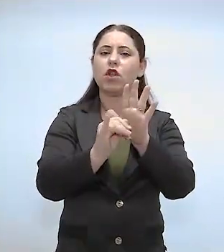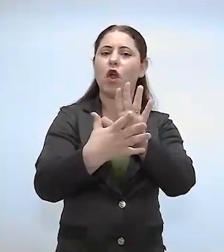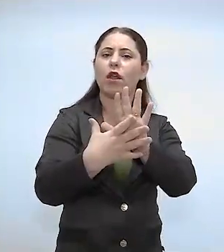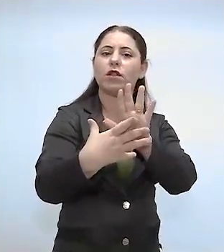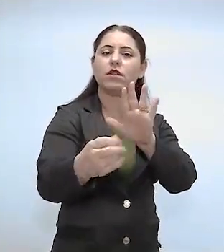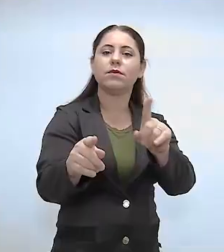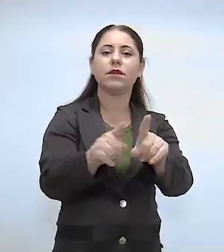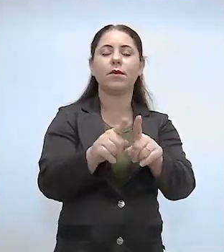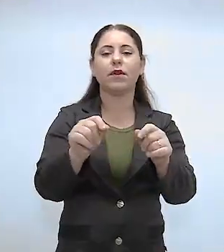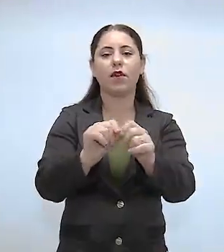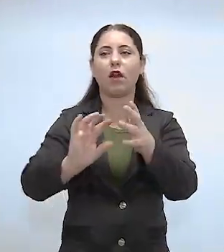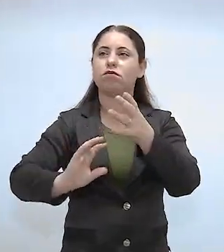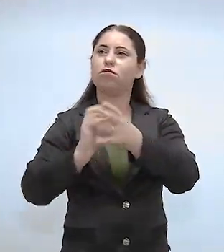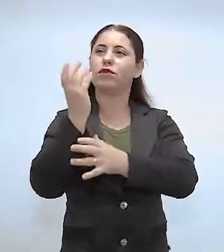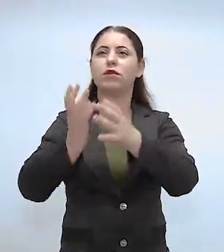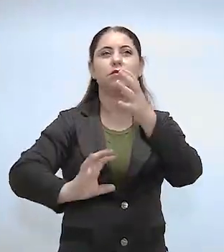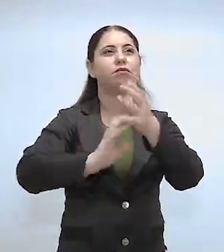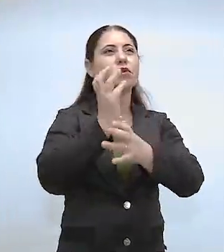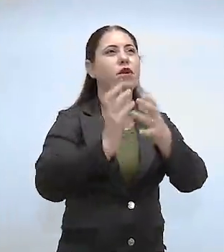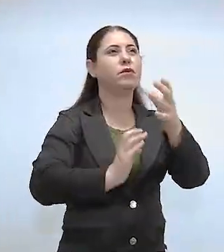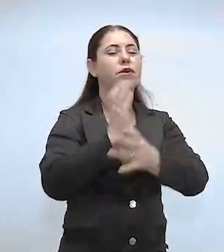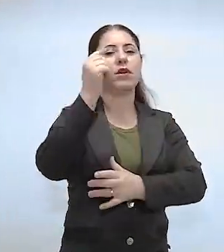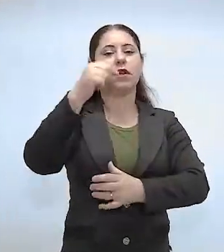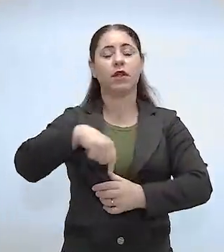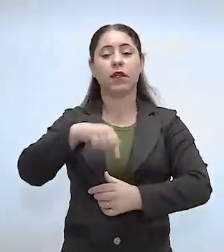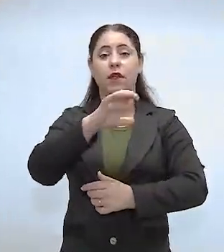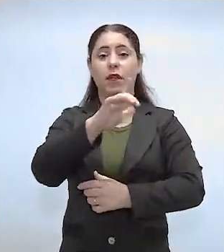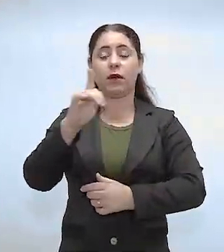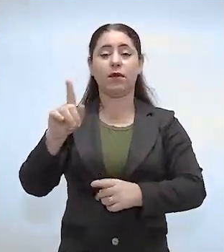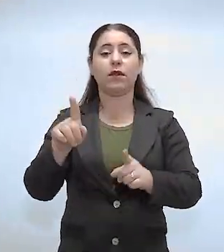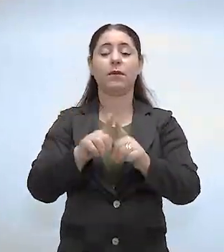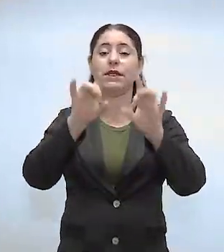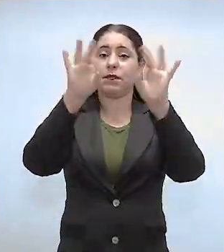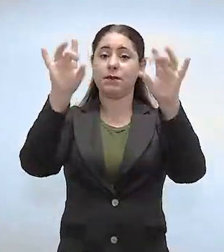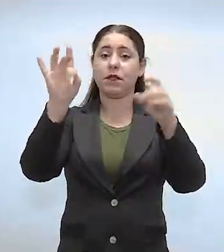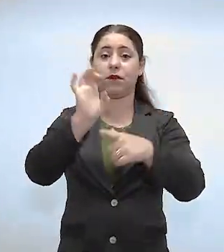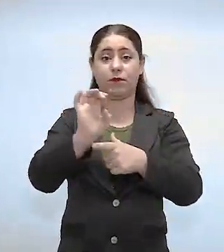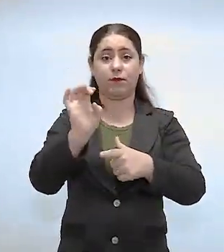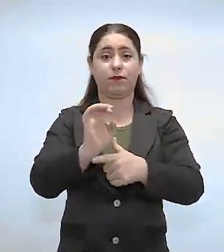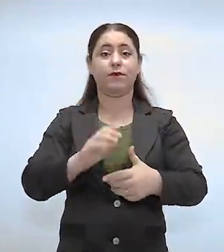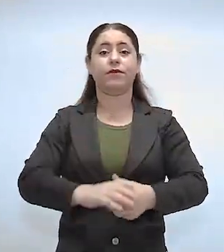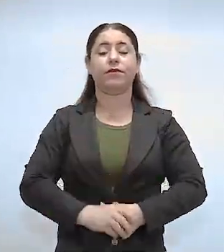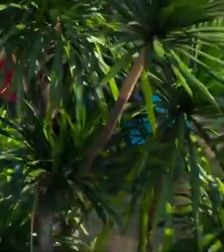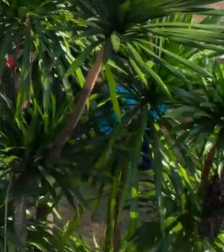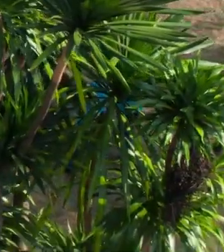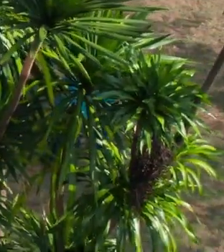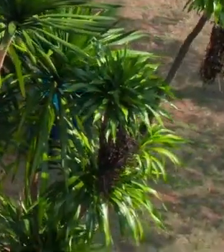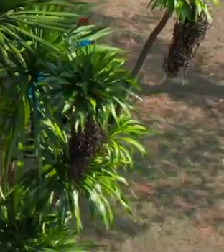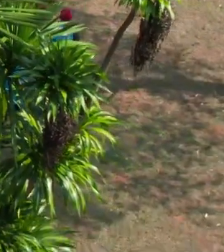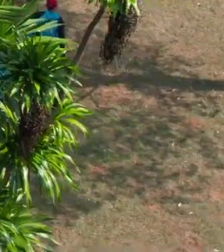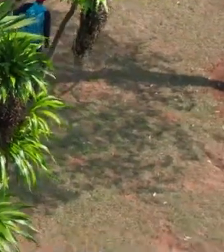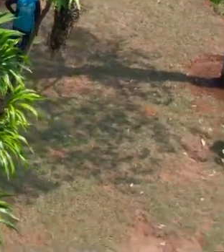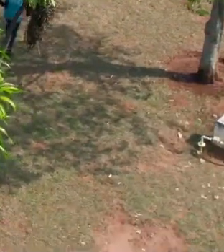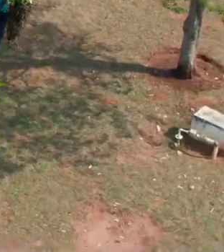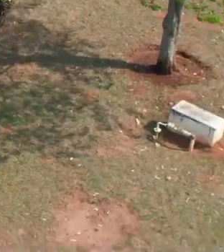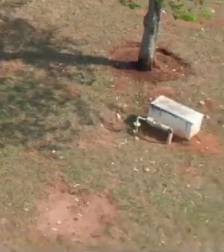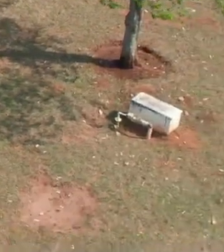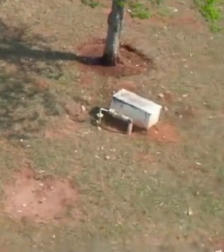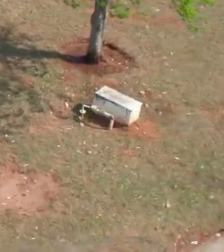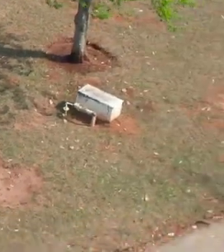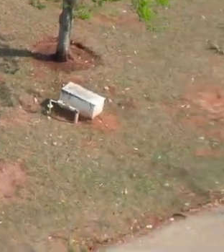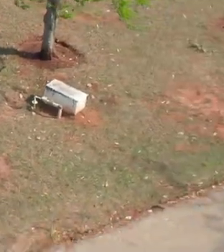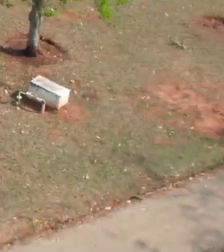um exemplo poder seguir e fazer como que acontece as coisas aqui na nossa capital em especial nosso está em